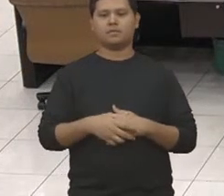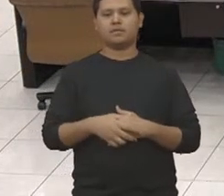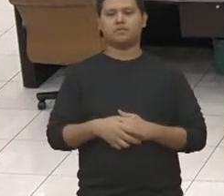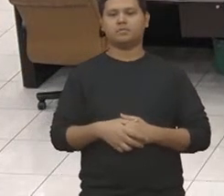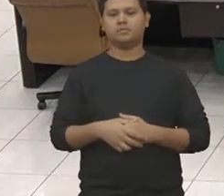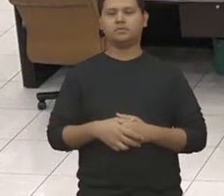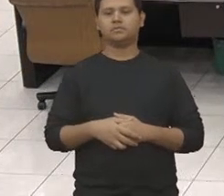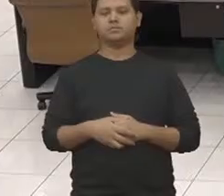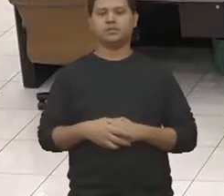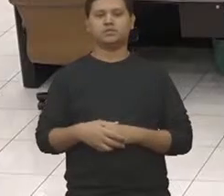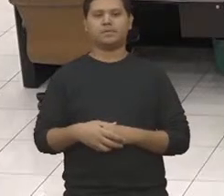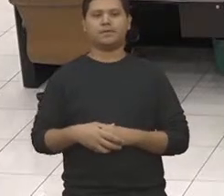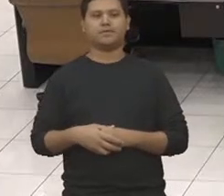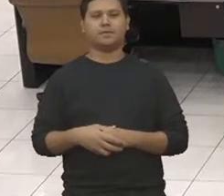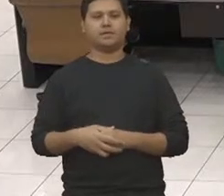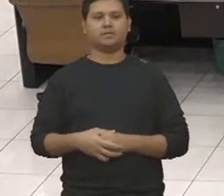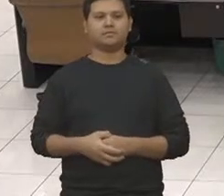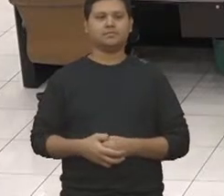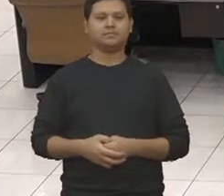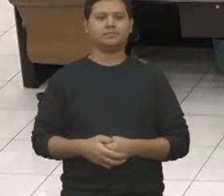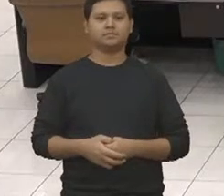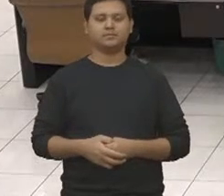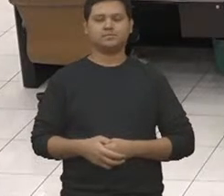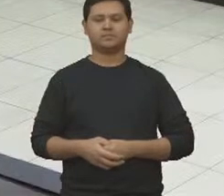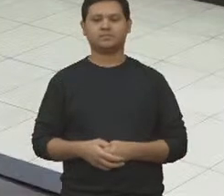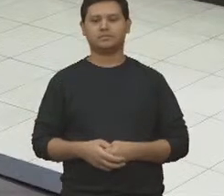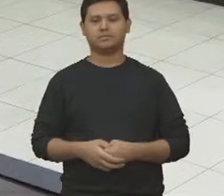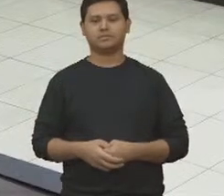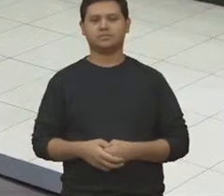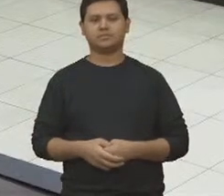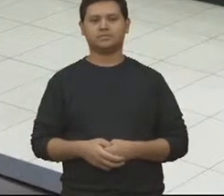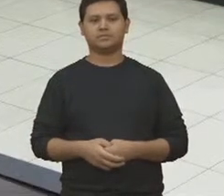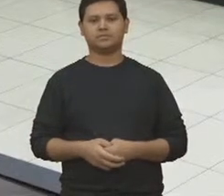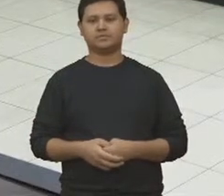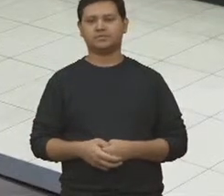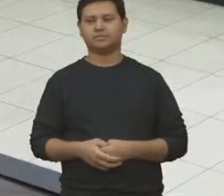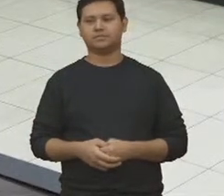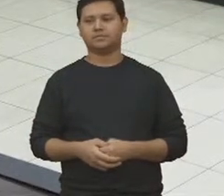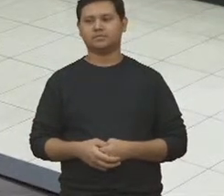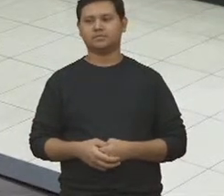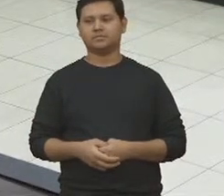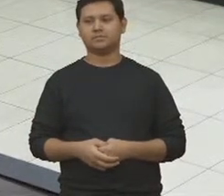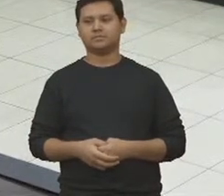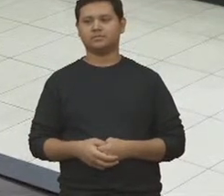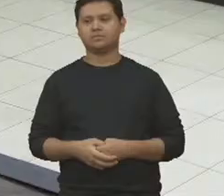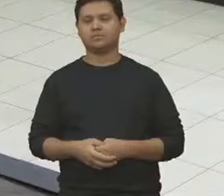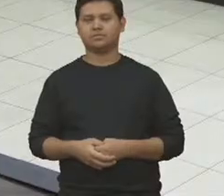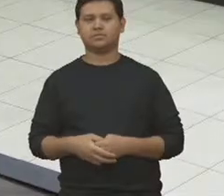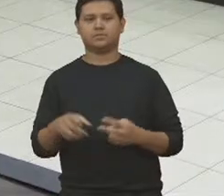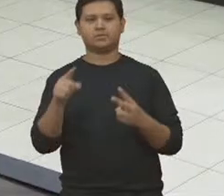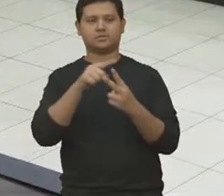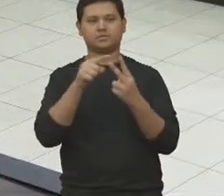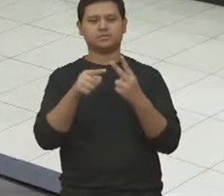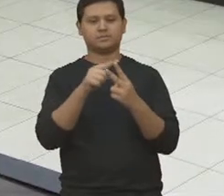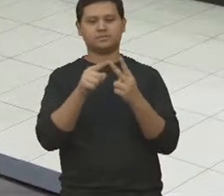Eu ainda posso fazer uma pergunta? Última pergunta. Obrigado, Jean. Na realidade, são duas, mas são bem